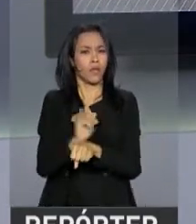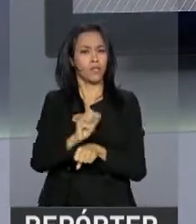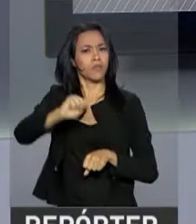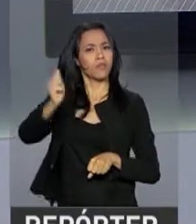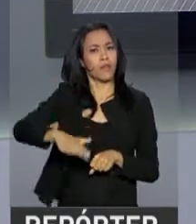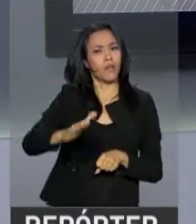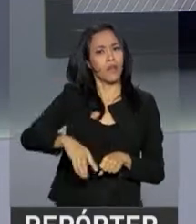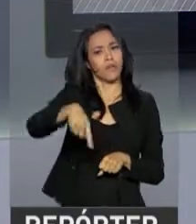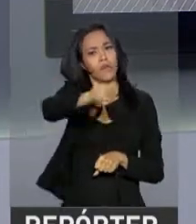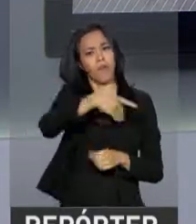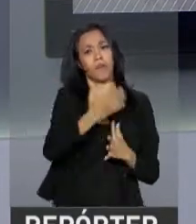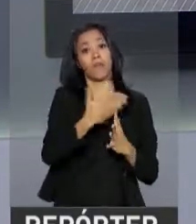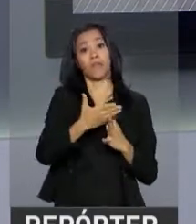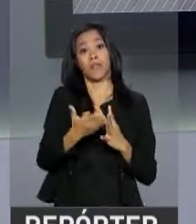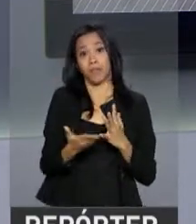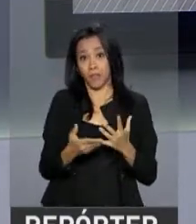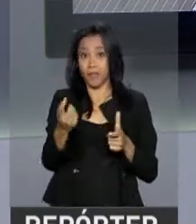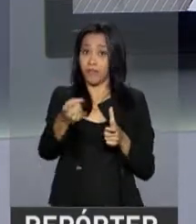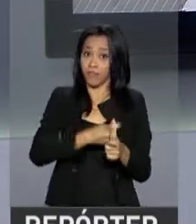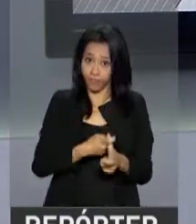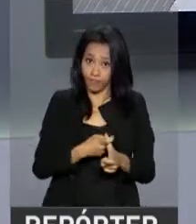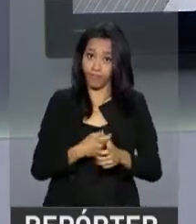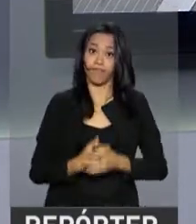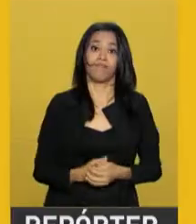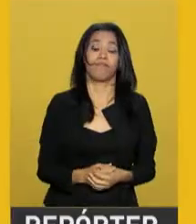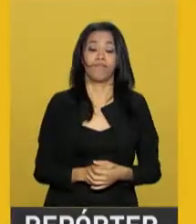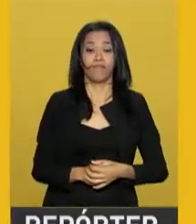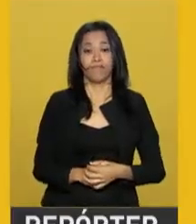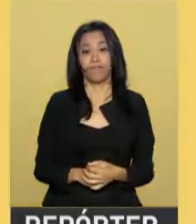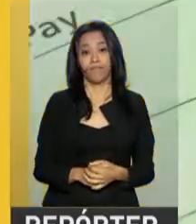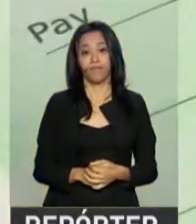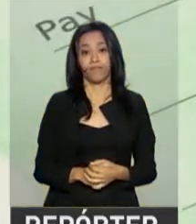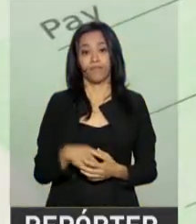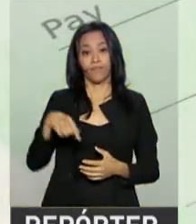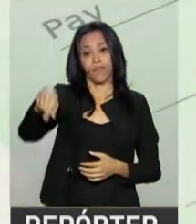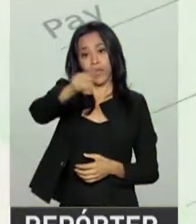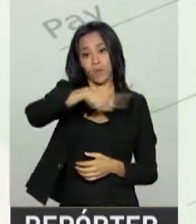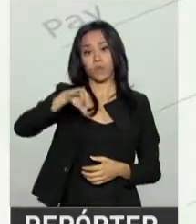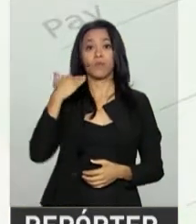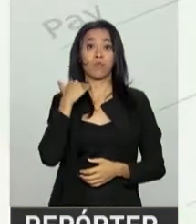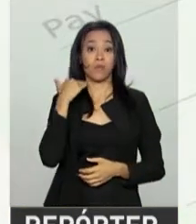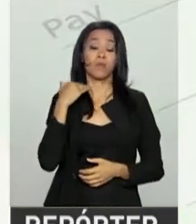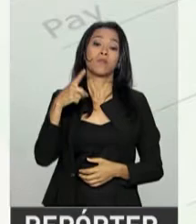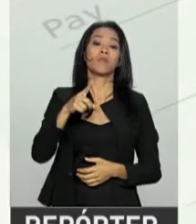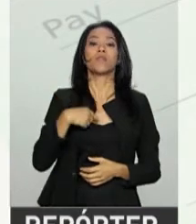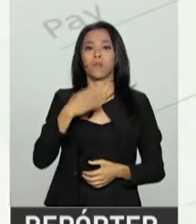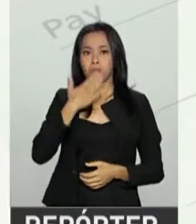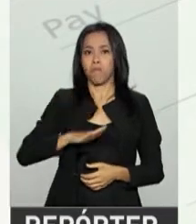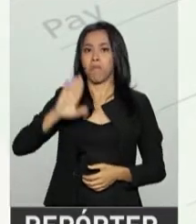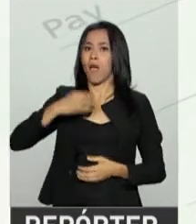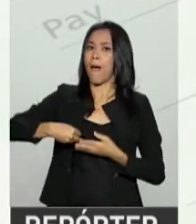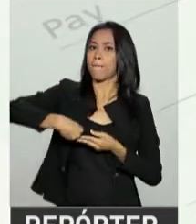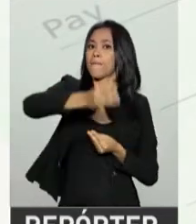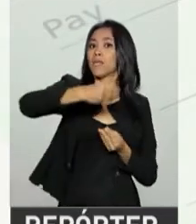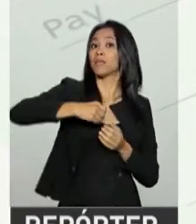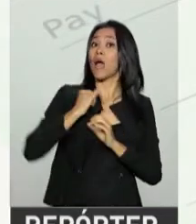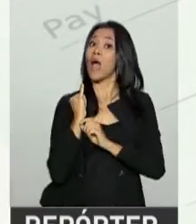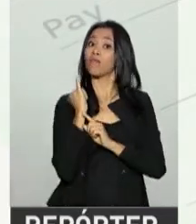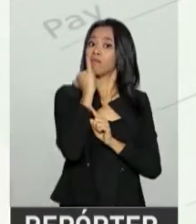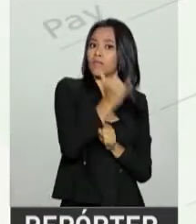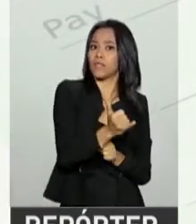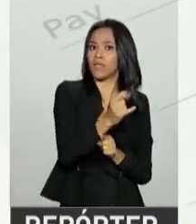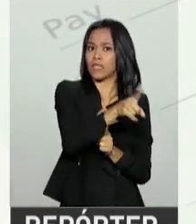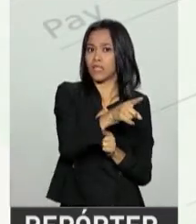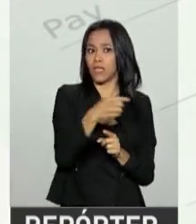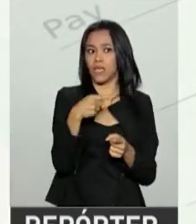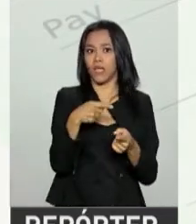para o parcelamento do saldo devedor os bancos se comprometem a mandar um alerta toda vez que o correntista